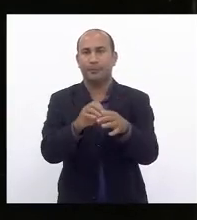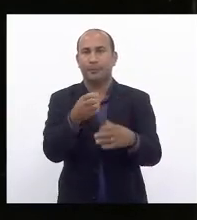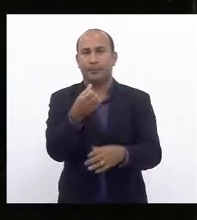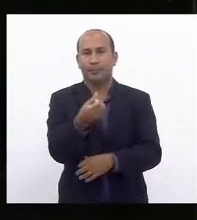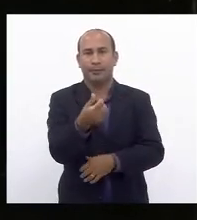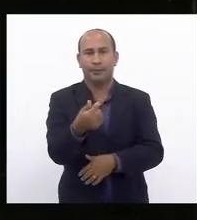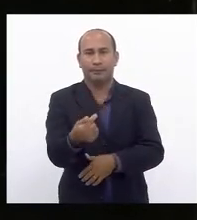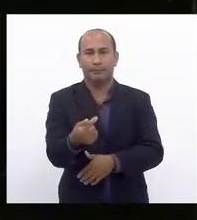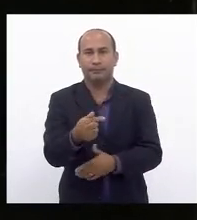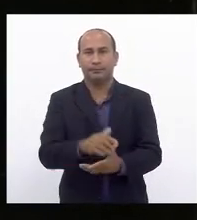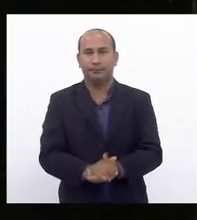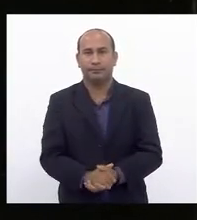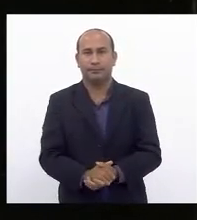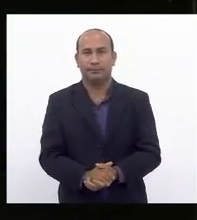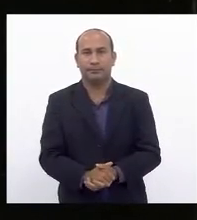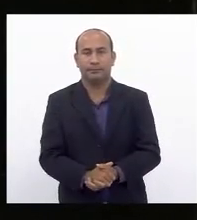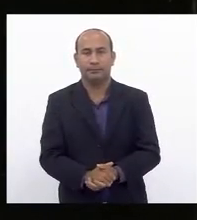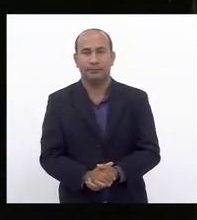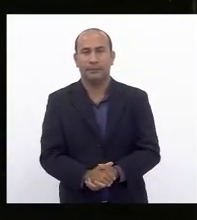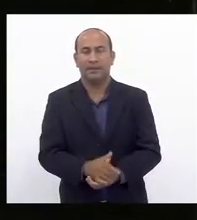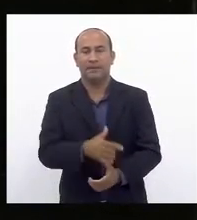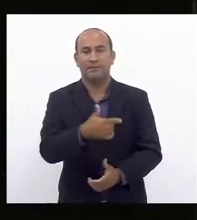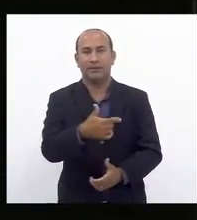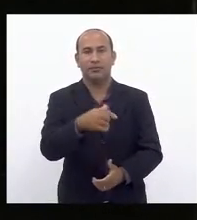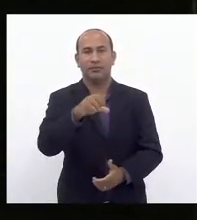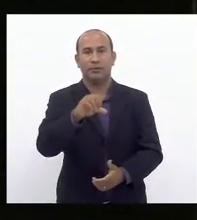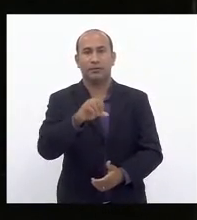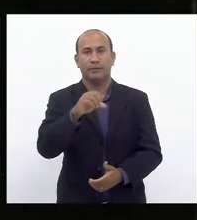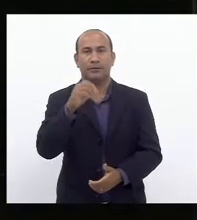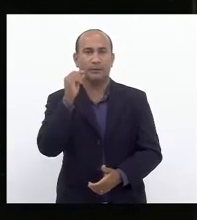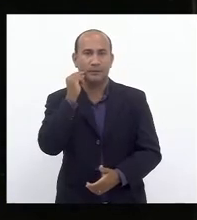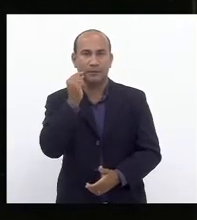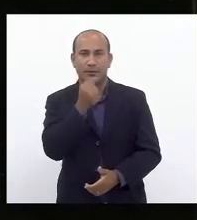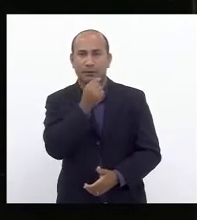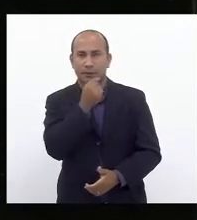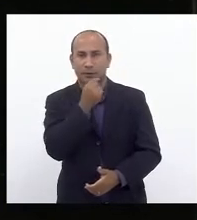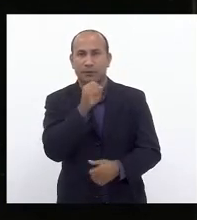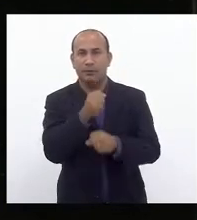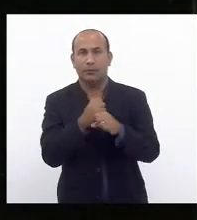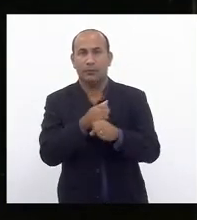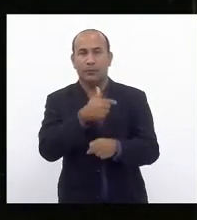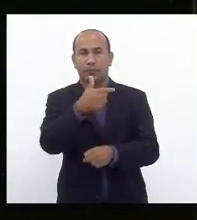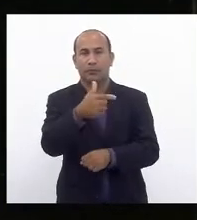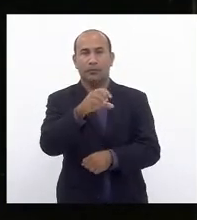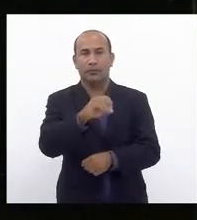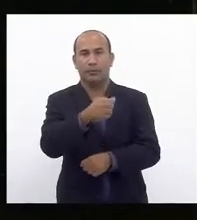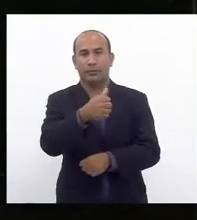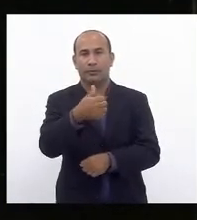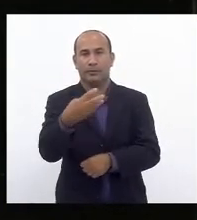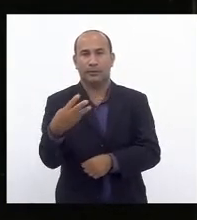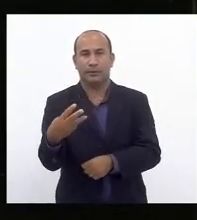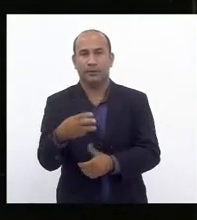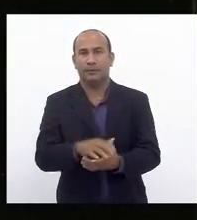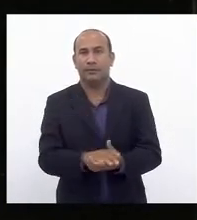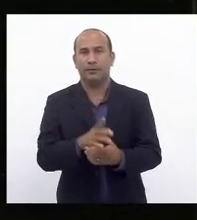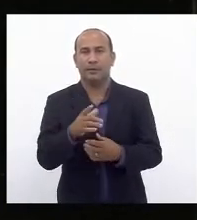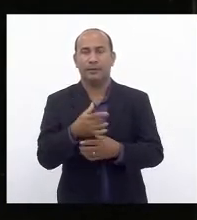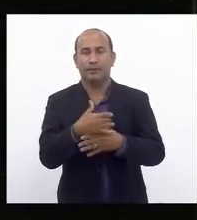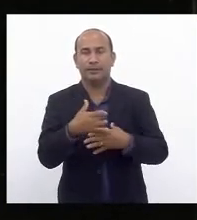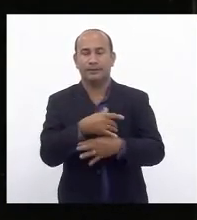67, de 29 de setembro de 2003. Na cidade do Rio de